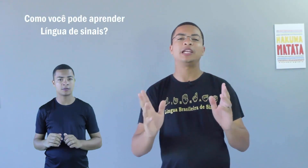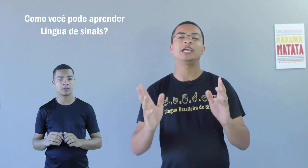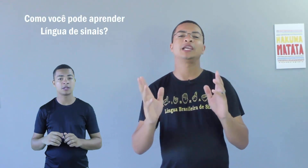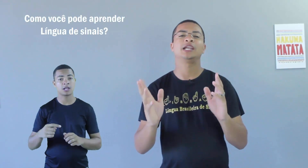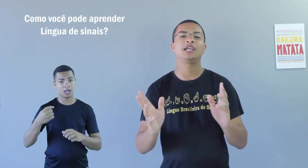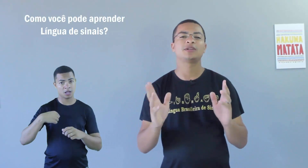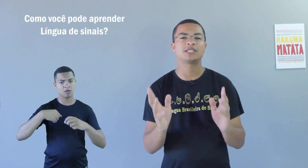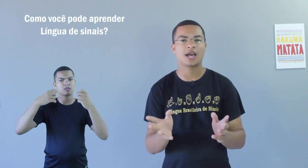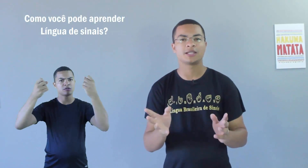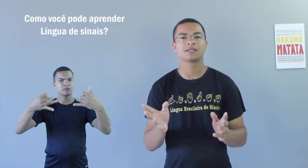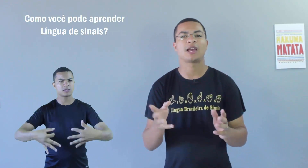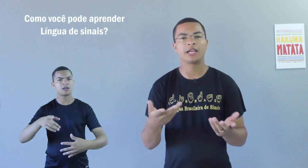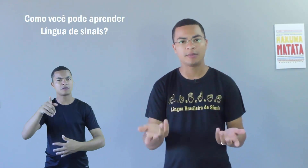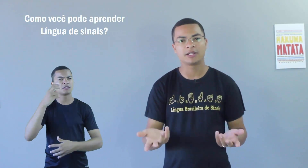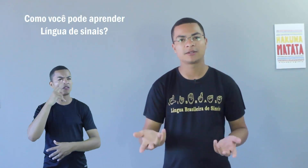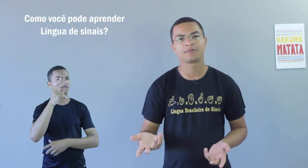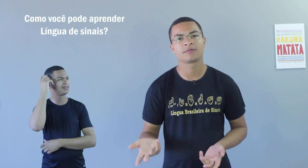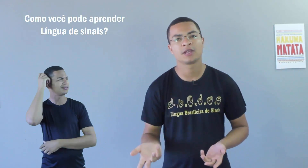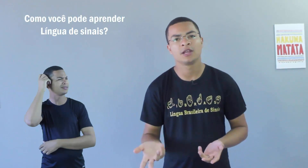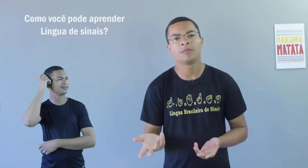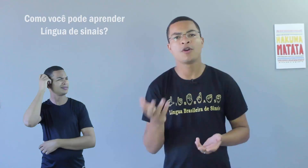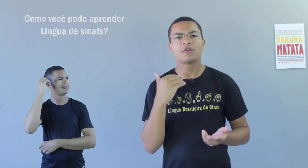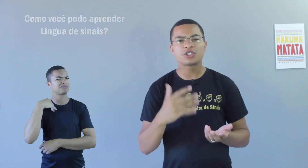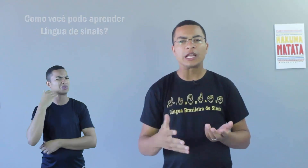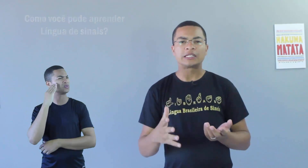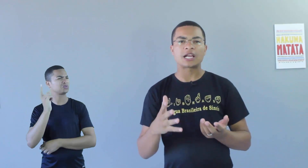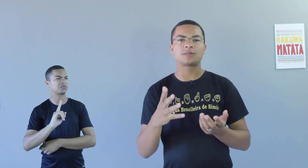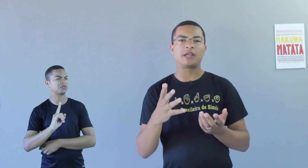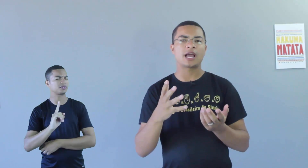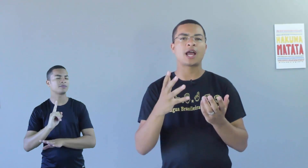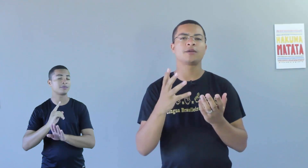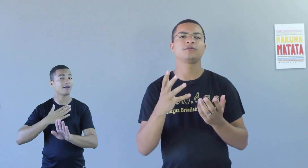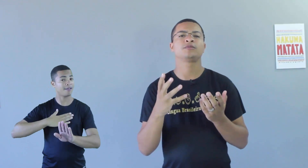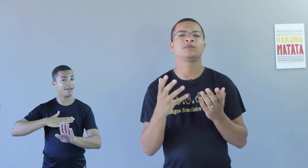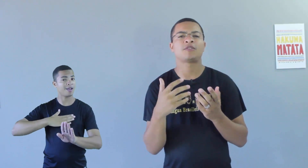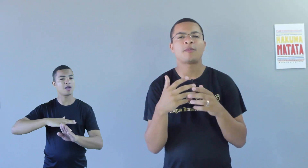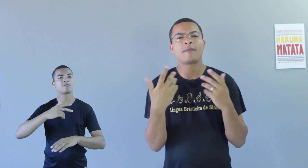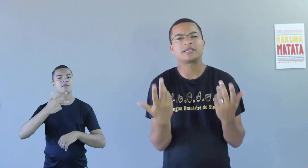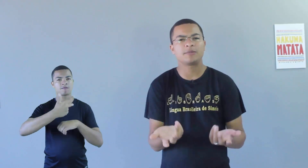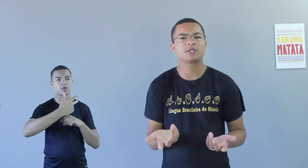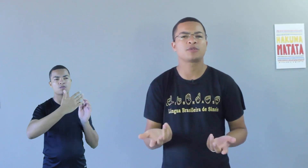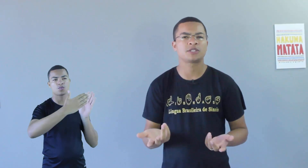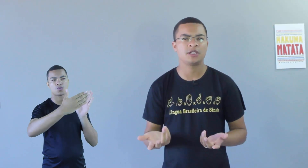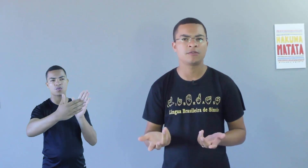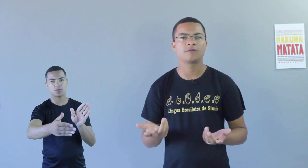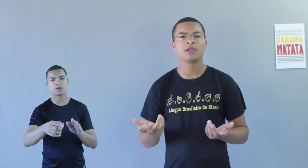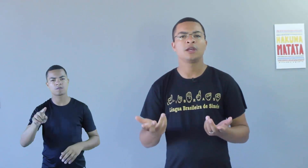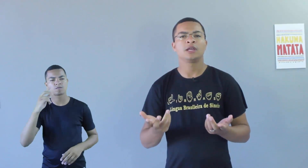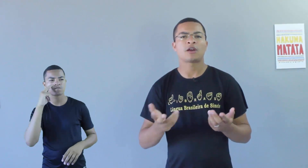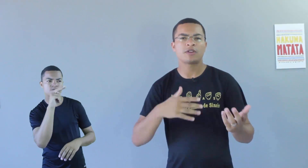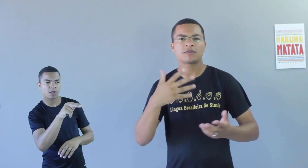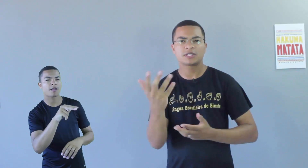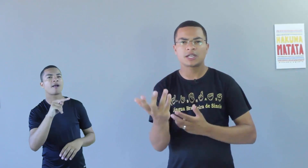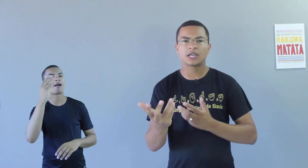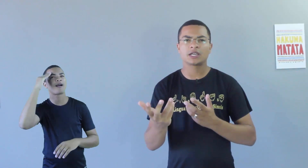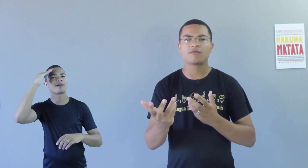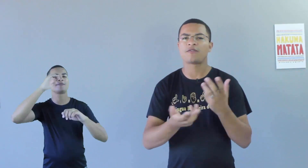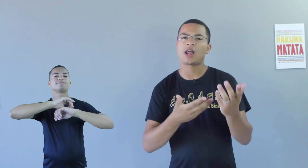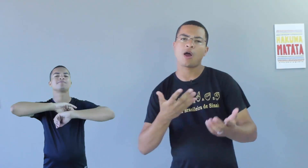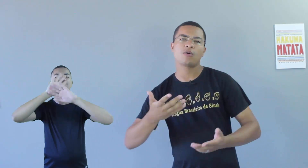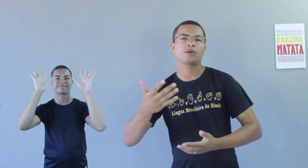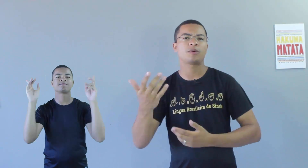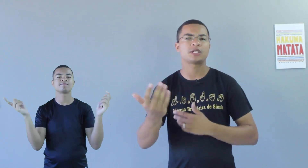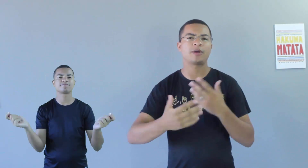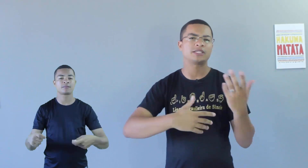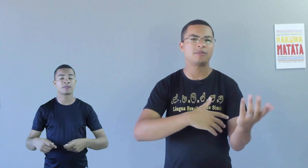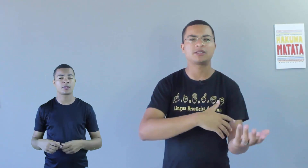pode aprender língua de sinais, a Libras? Bom, eu vou tentar te explicar da forma mais simples possível. Talvez eu vou